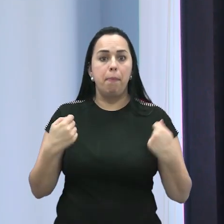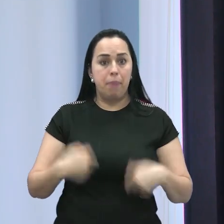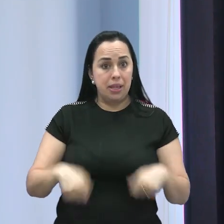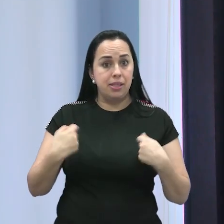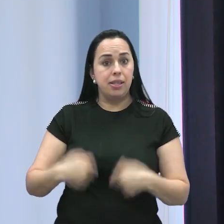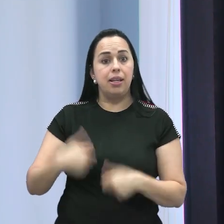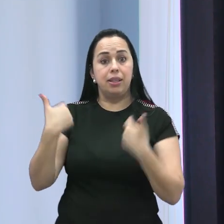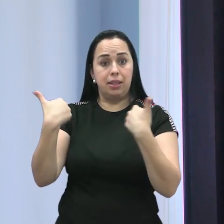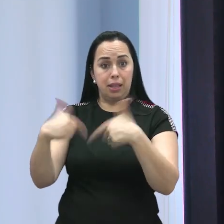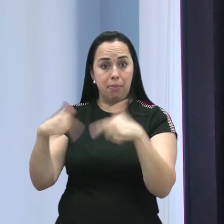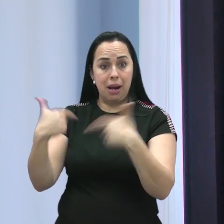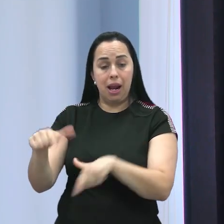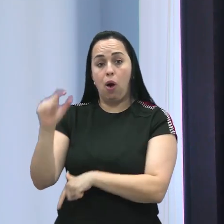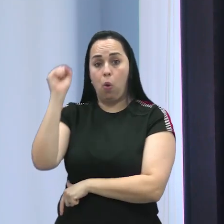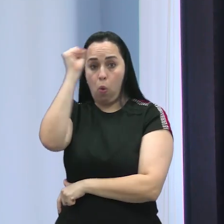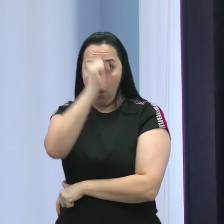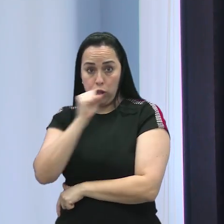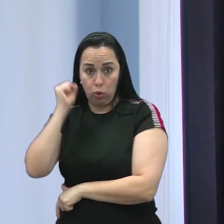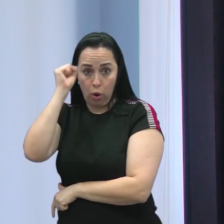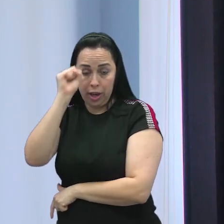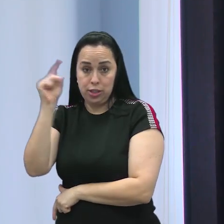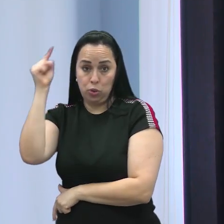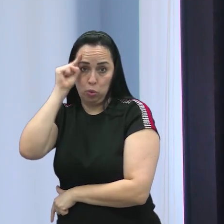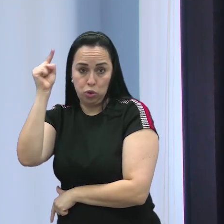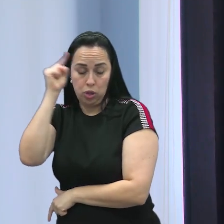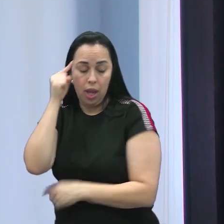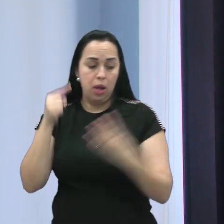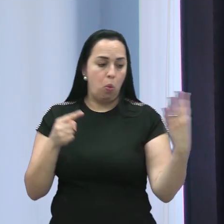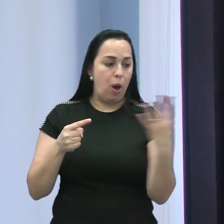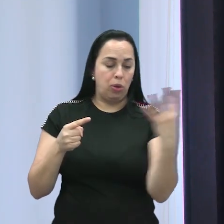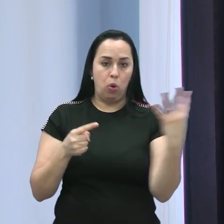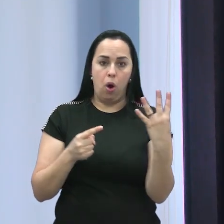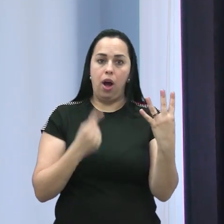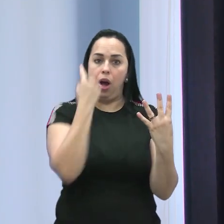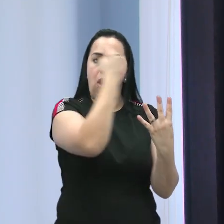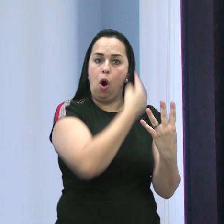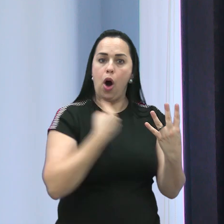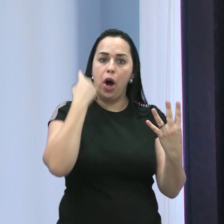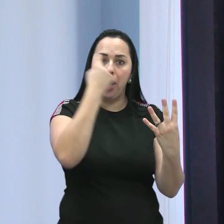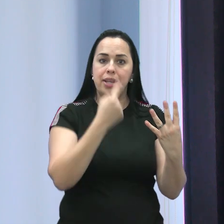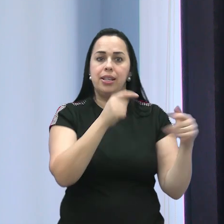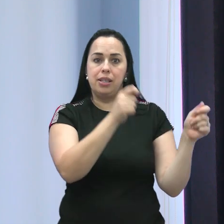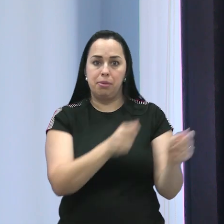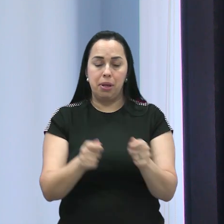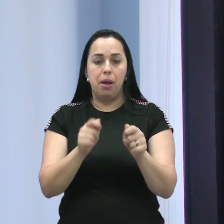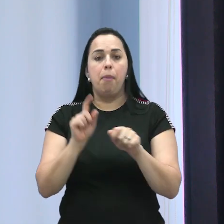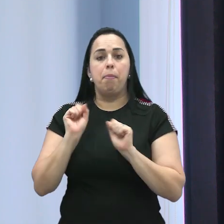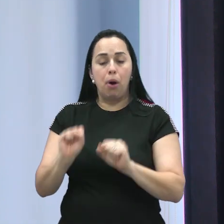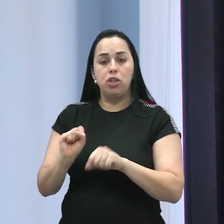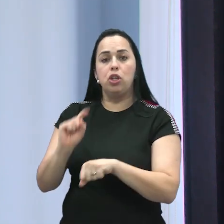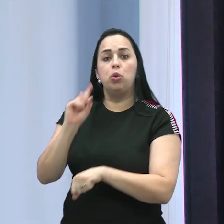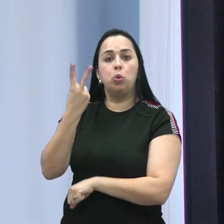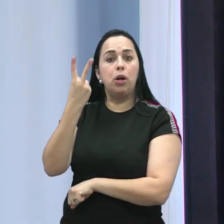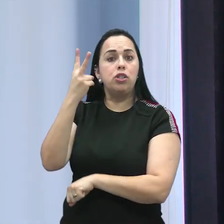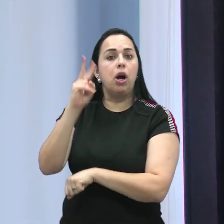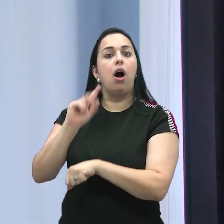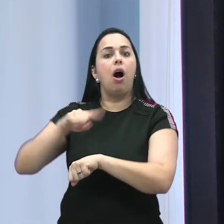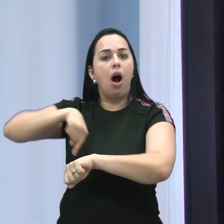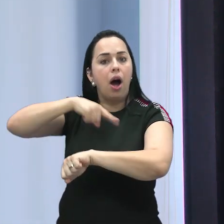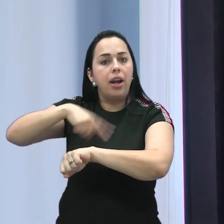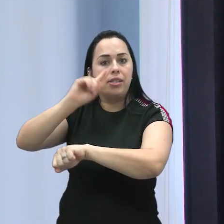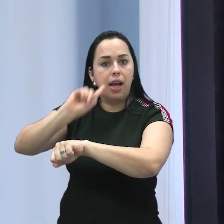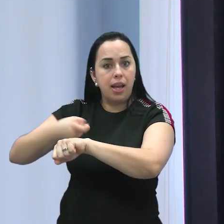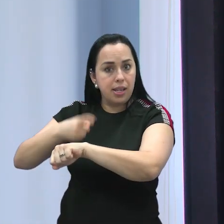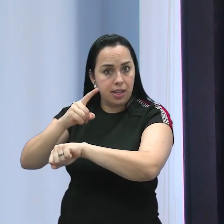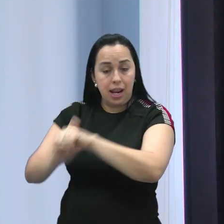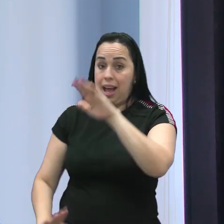essas 8 horas e 44 semanais, 8 diárias e 44 semanais. Podem fazer até 2 horas extras por dia. Não pode ultrapassar